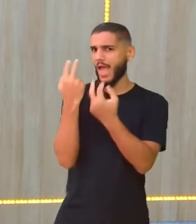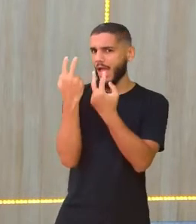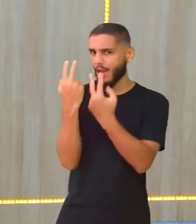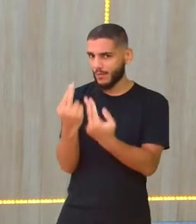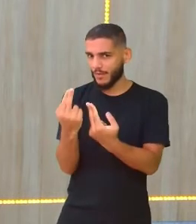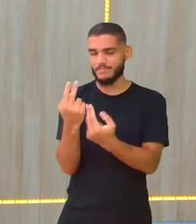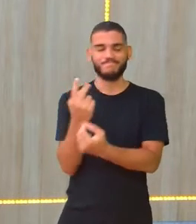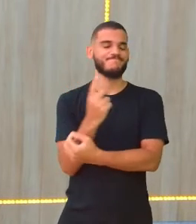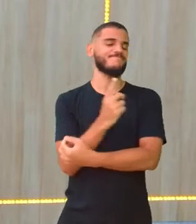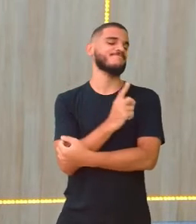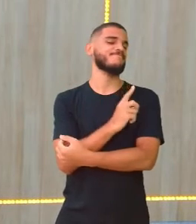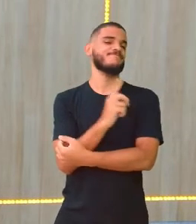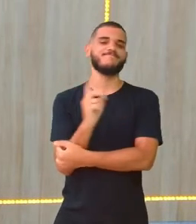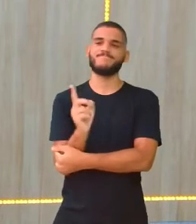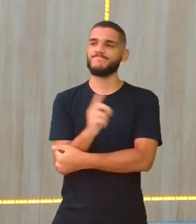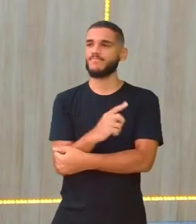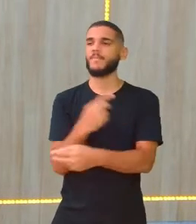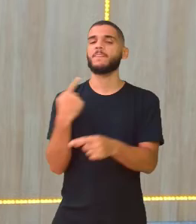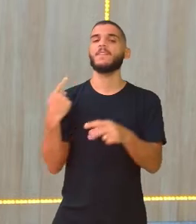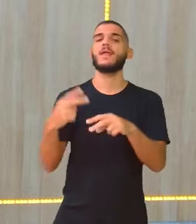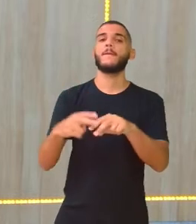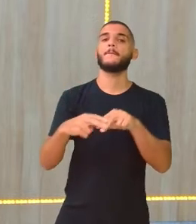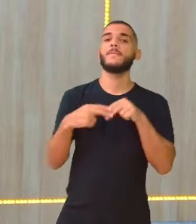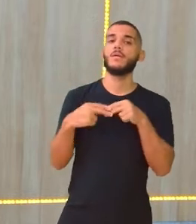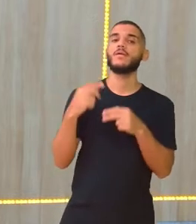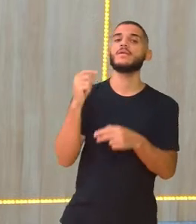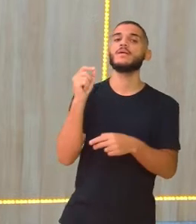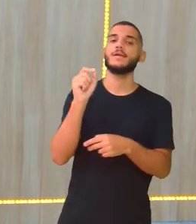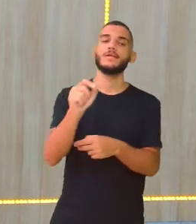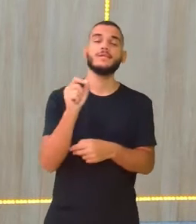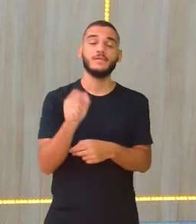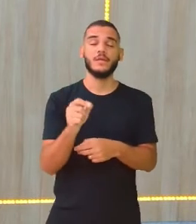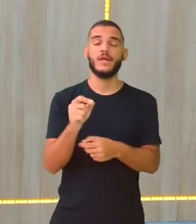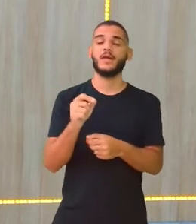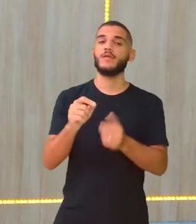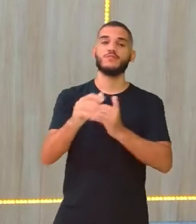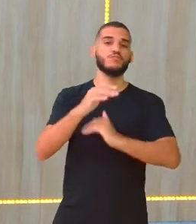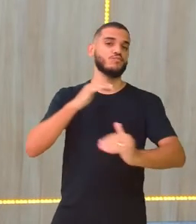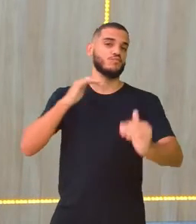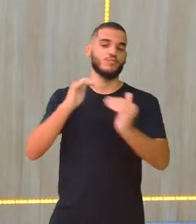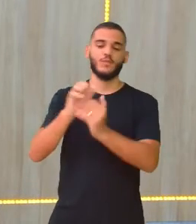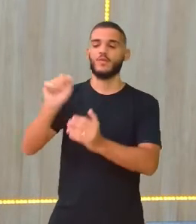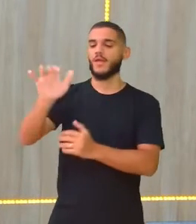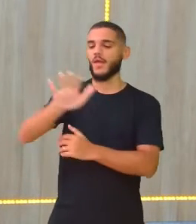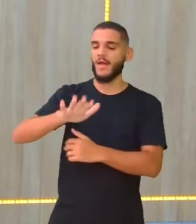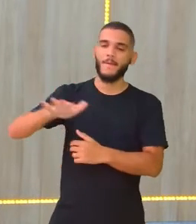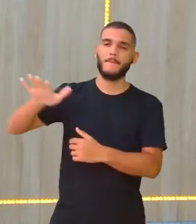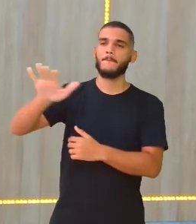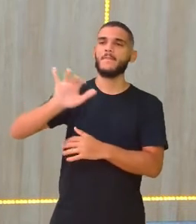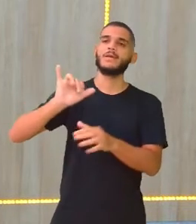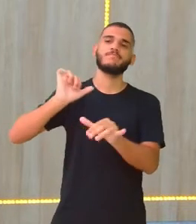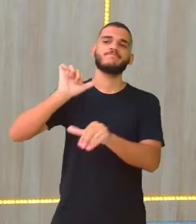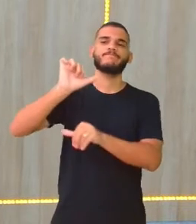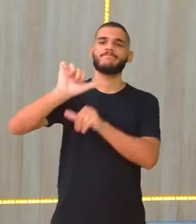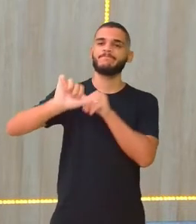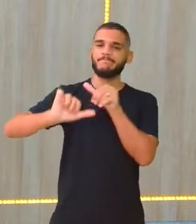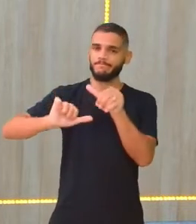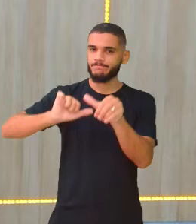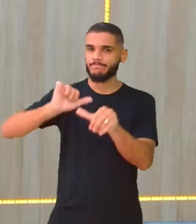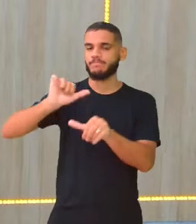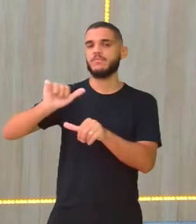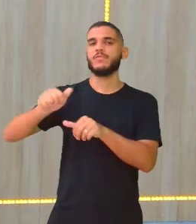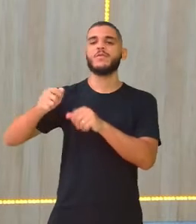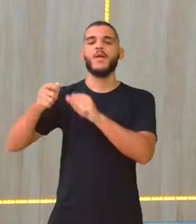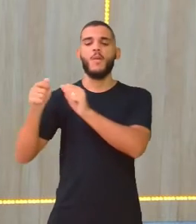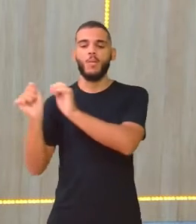jeito. Por quê? Porque os relevos, as paisagens vão se alterando ao